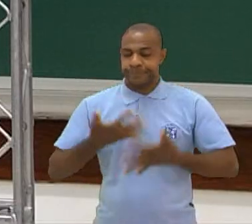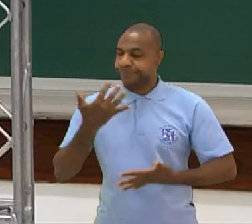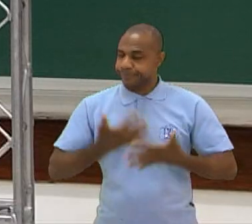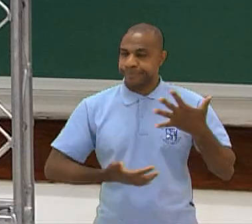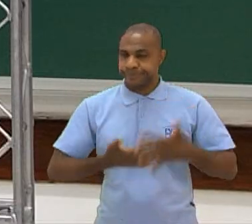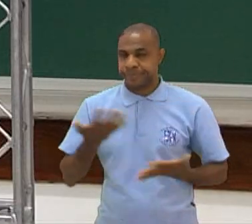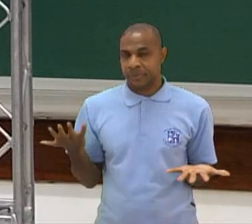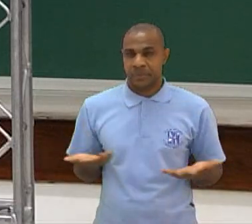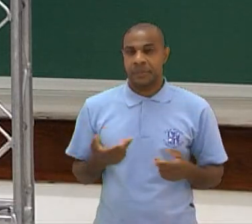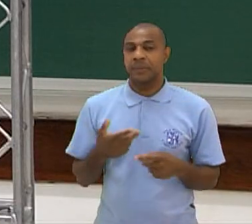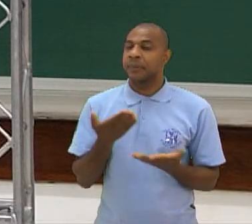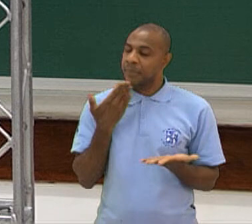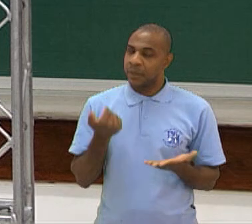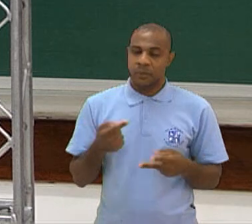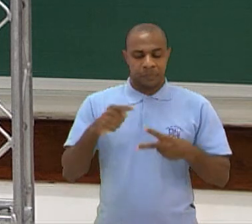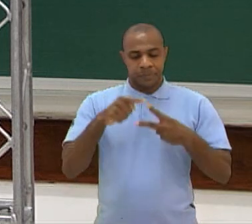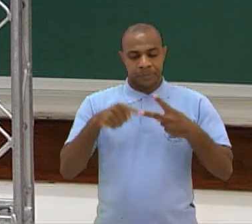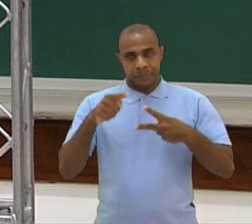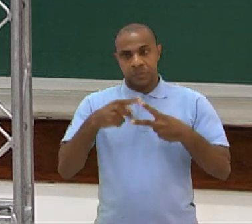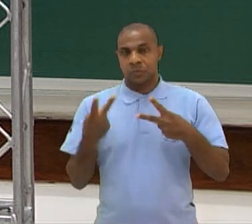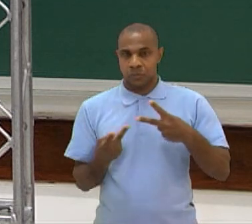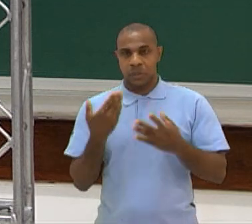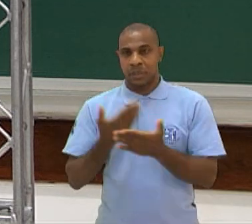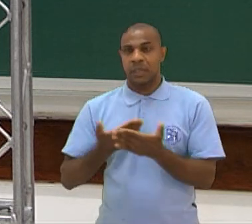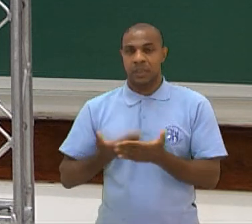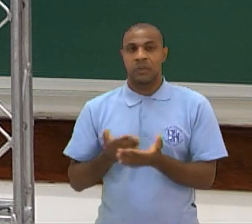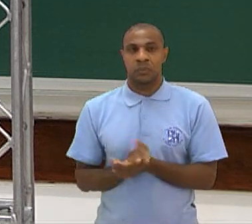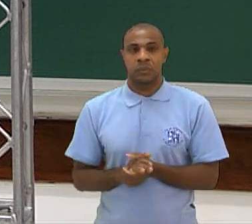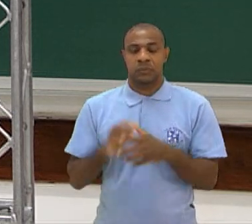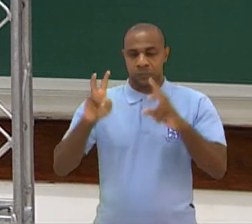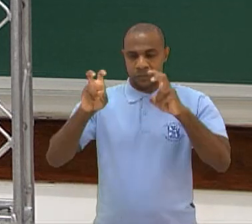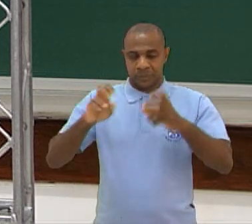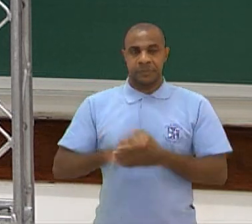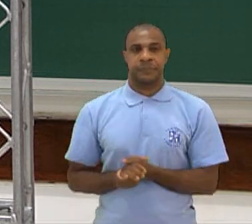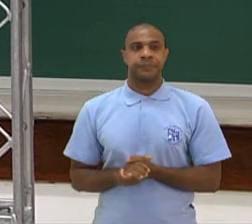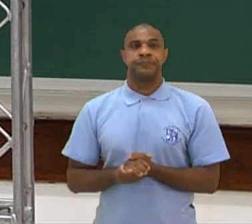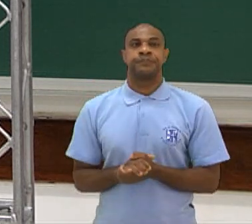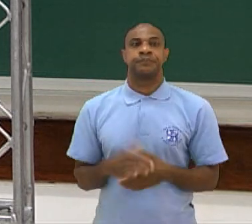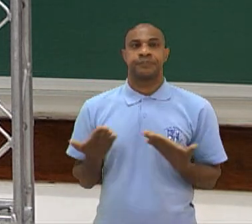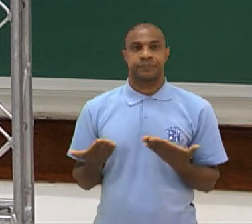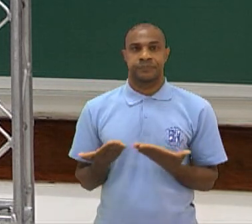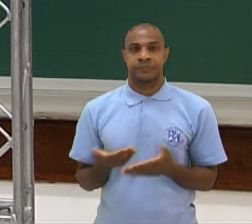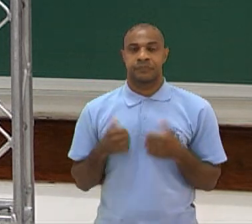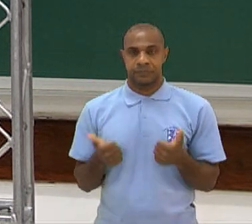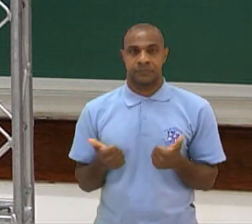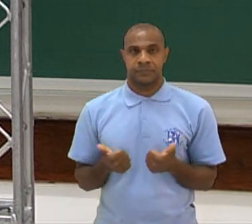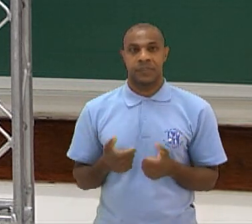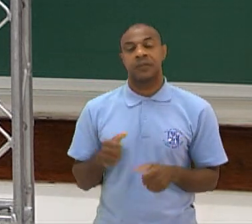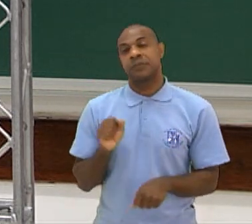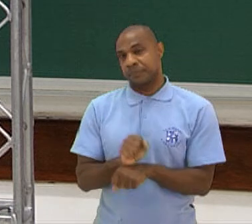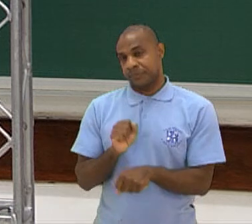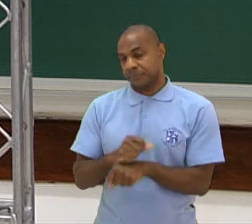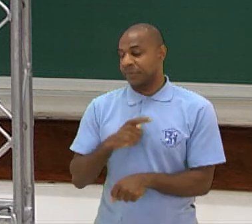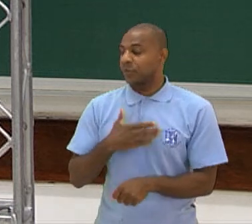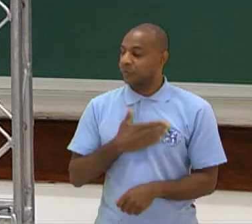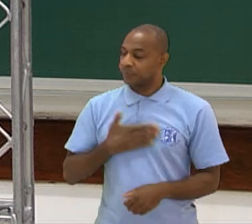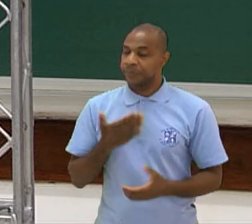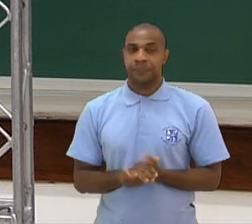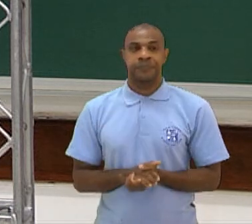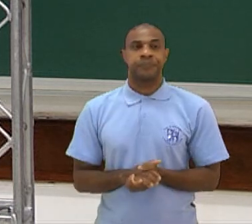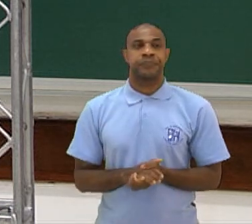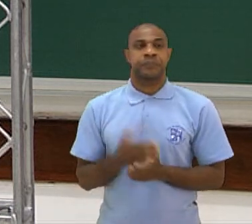duas aulas para a aula não ficar muito longa e chatonilda de assistir. Beleza? Espero que vocês estejam gostando aí da minha aula, beleza? Então,